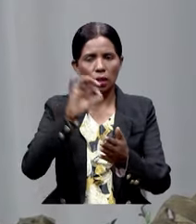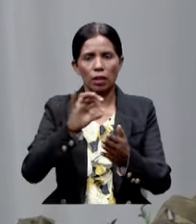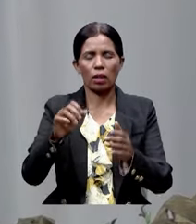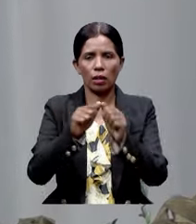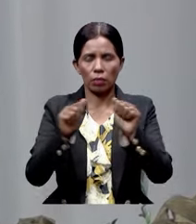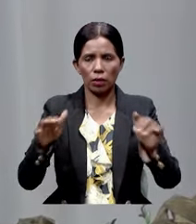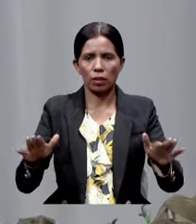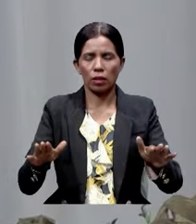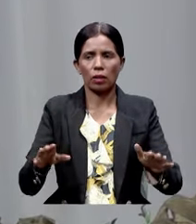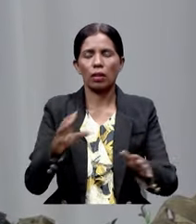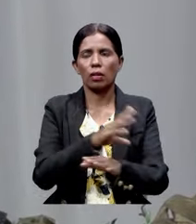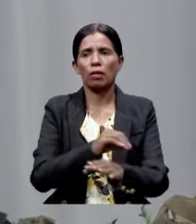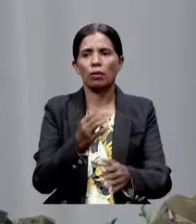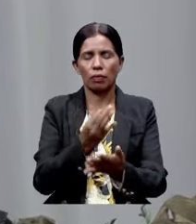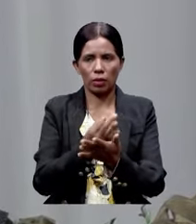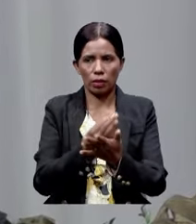Administração e Finanças.